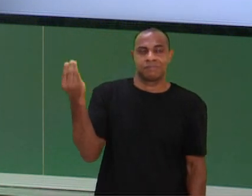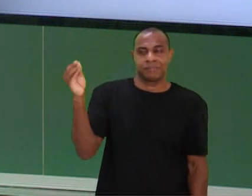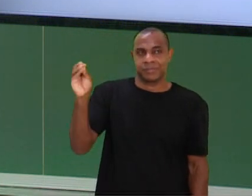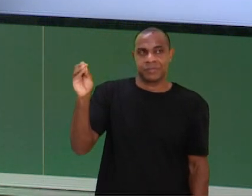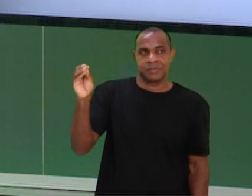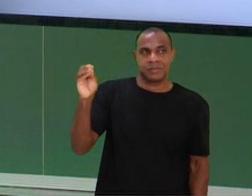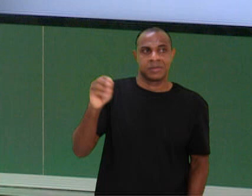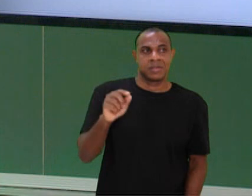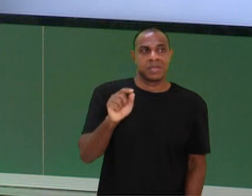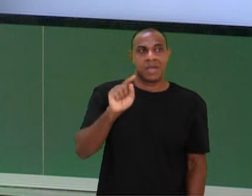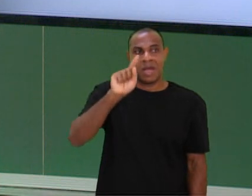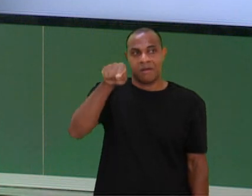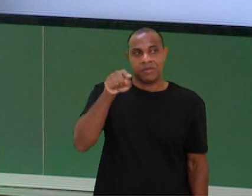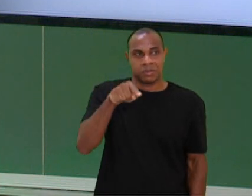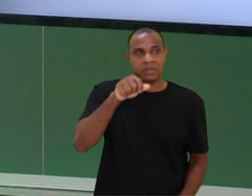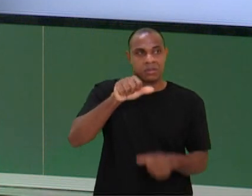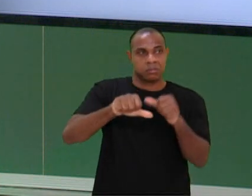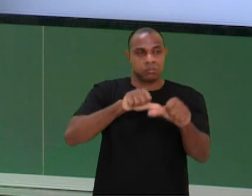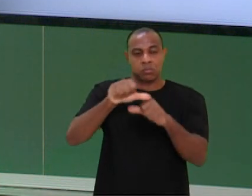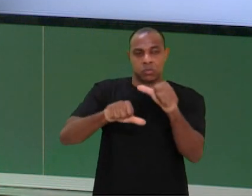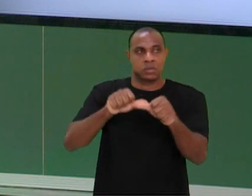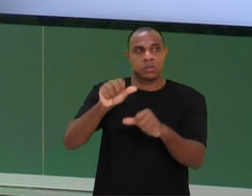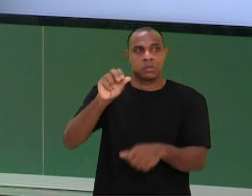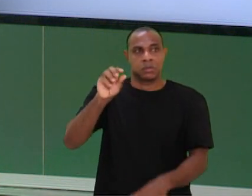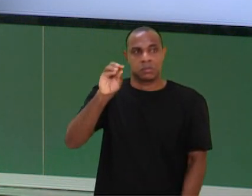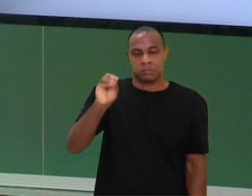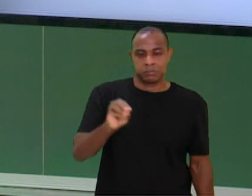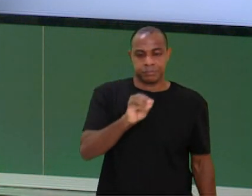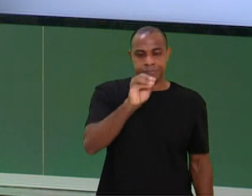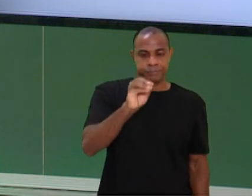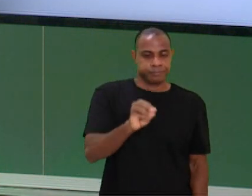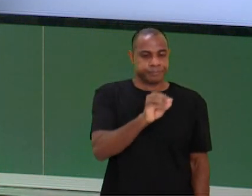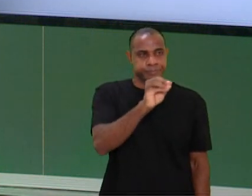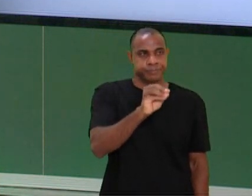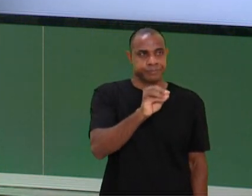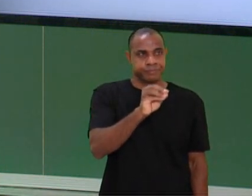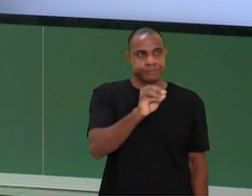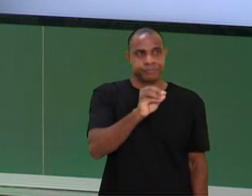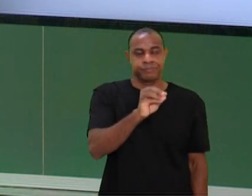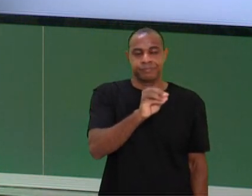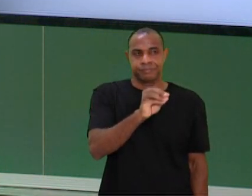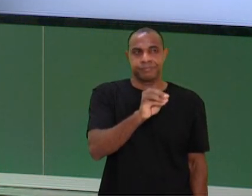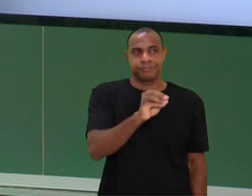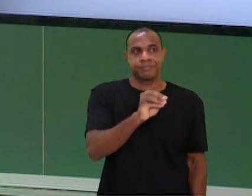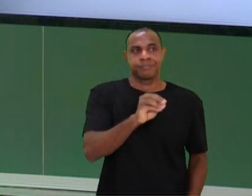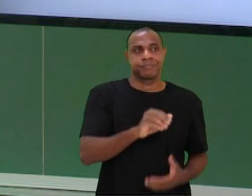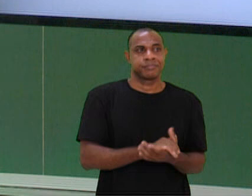que está aqui migre 2 casas para cá. Certo? Ou seja,